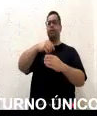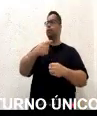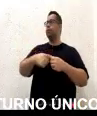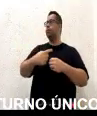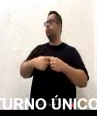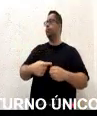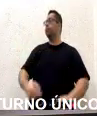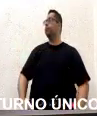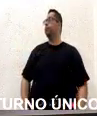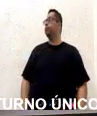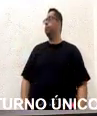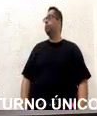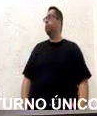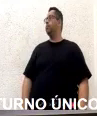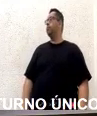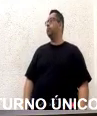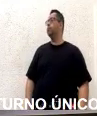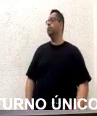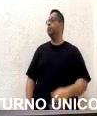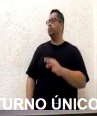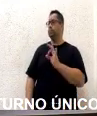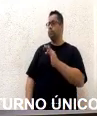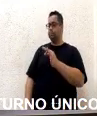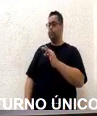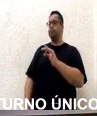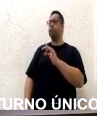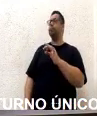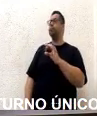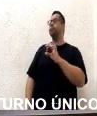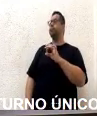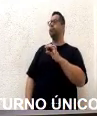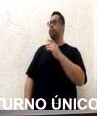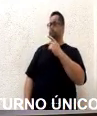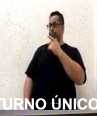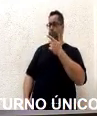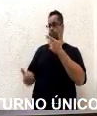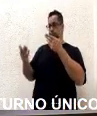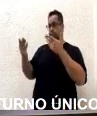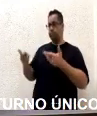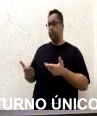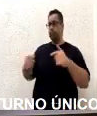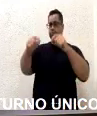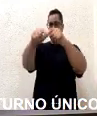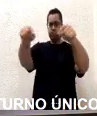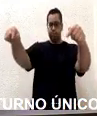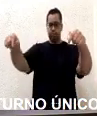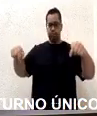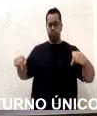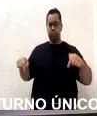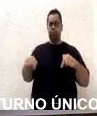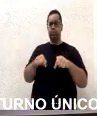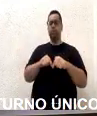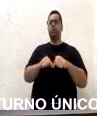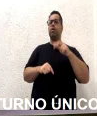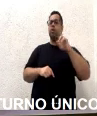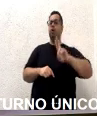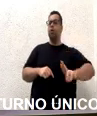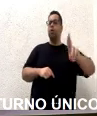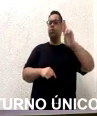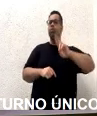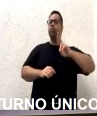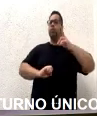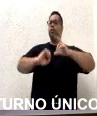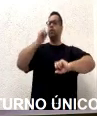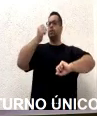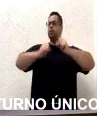Só complementando, também para a indústria, né, esses lotes, terrenos são destinados à indústria, né, para